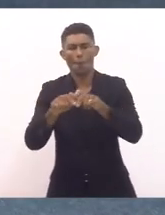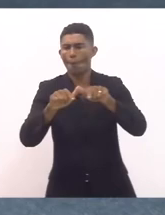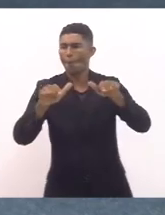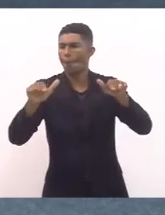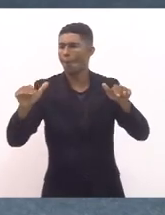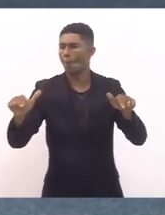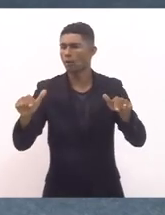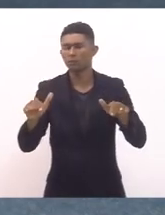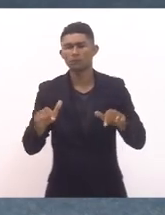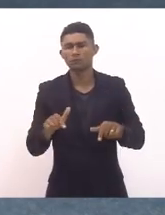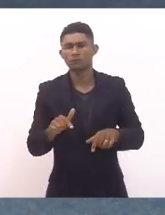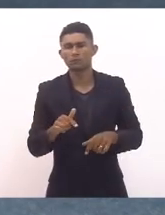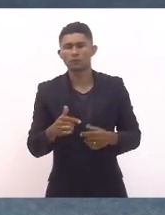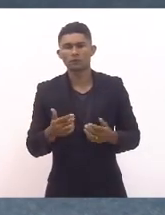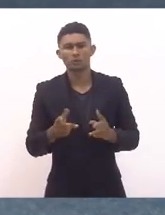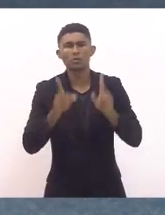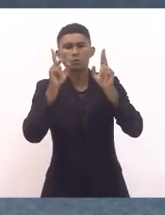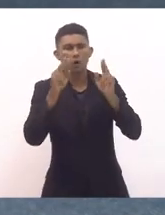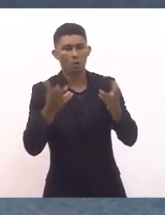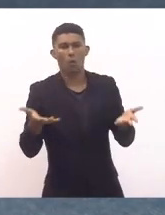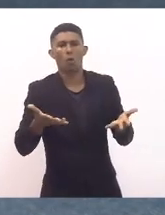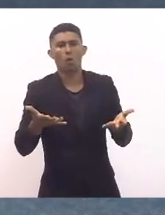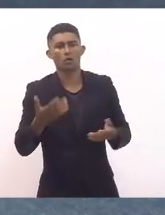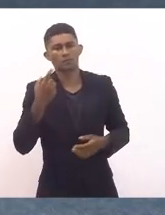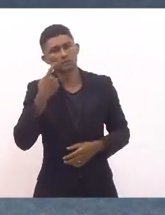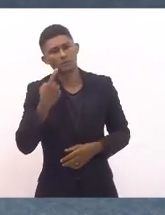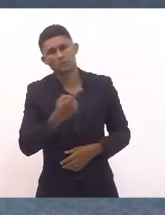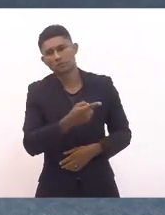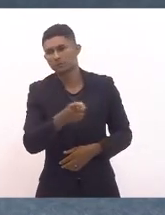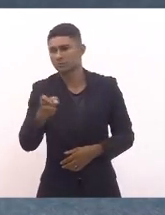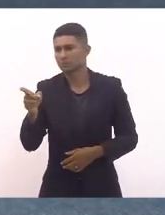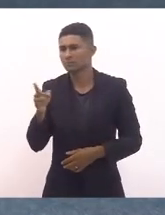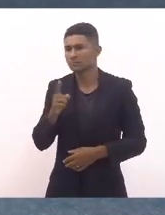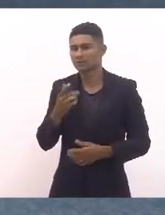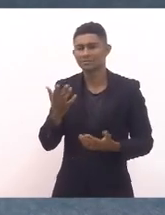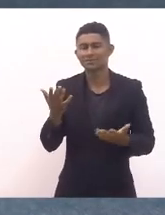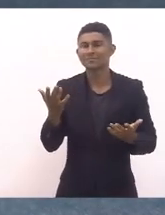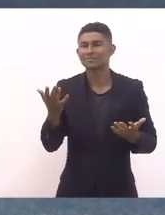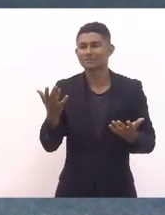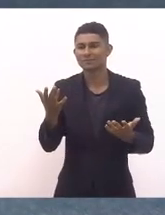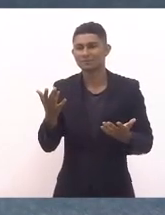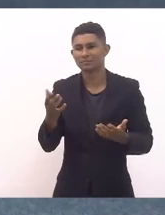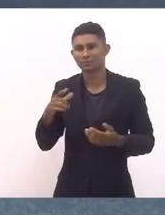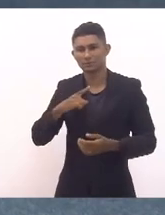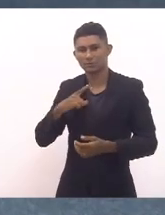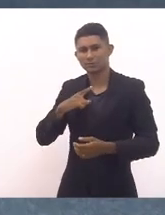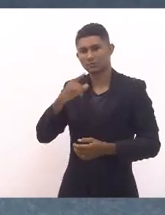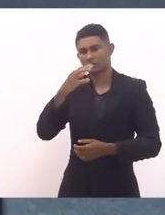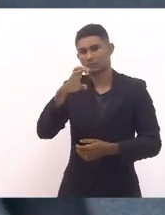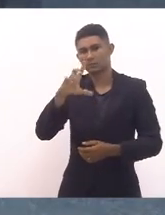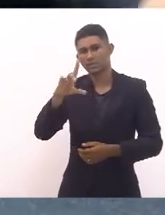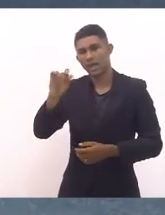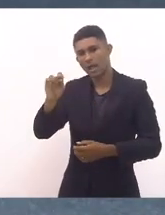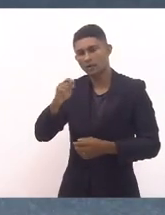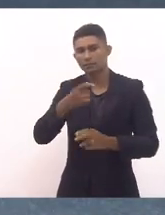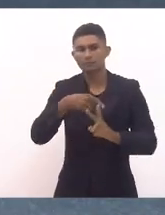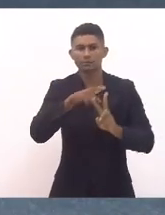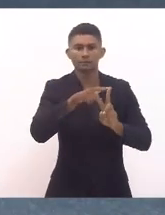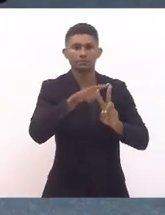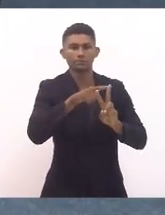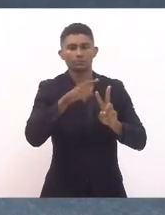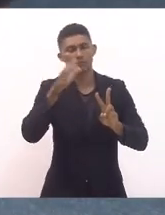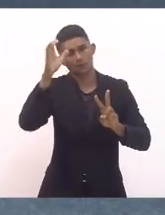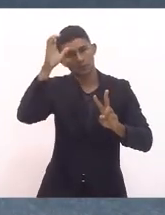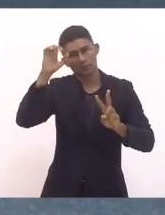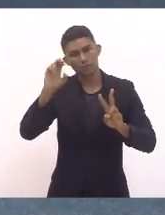auditório sozinho, muito parecido com o que temos aqui hoje. Tem a deputada Adriana Baltazar, a deputada Célia Jordão, temos a deputada Tia